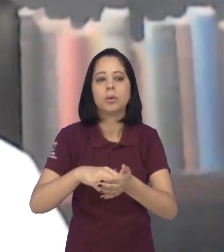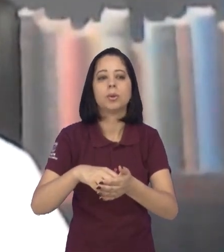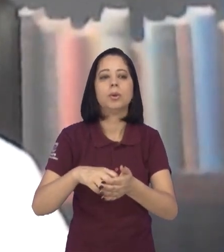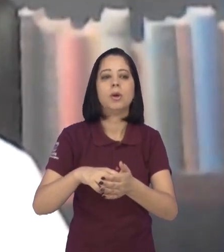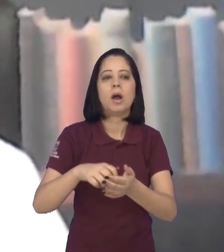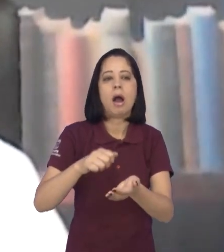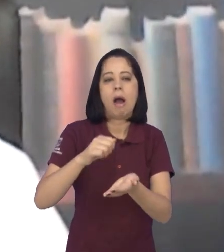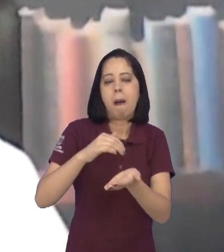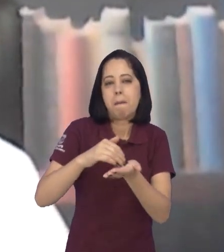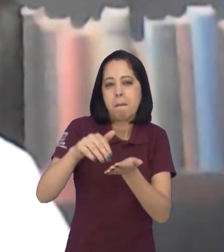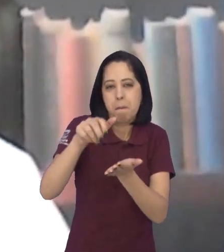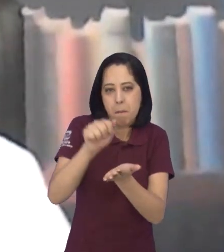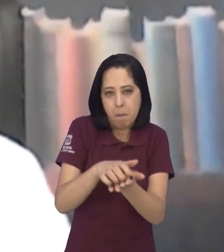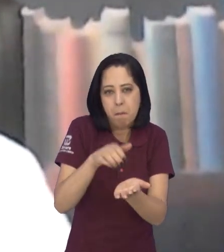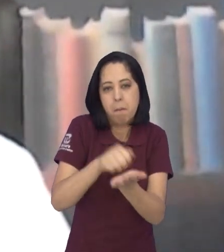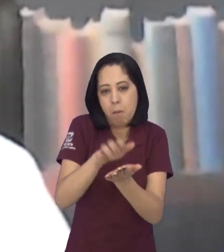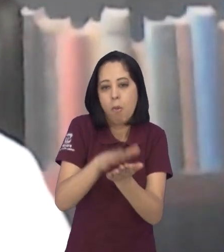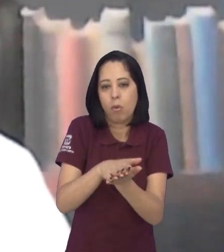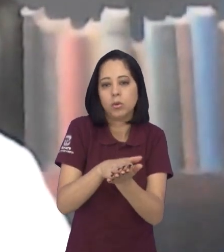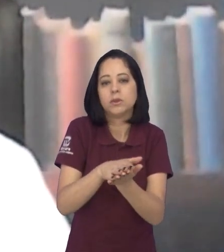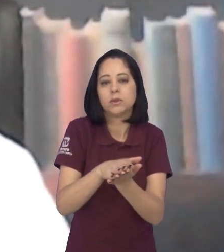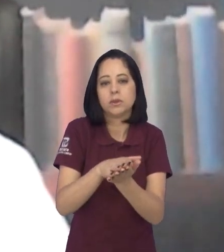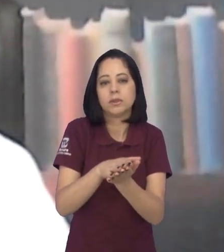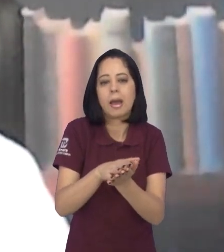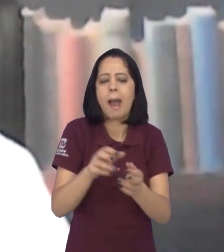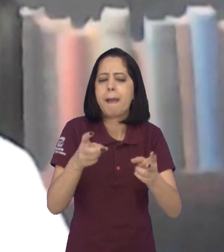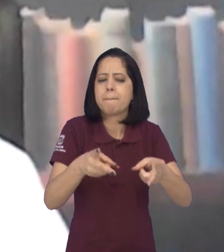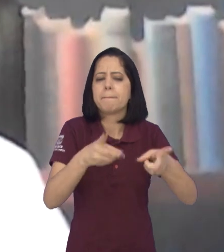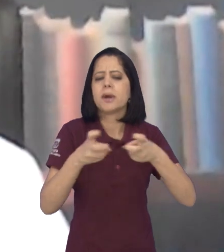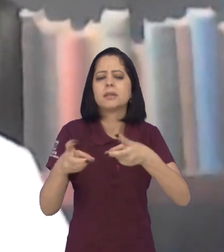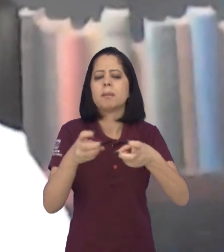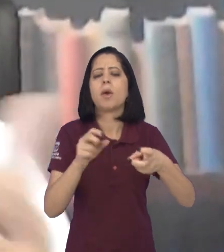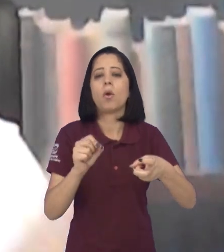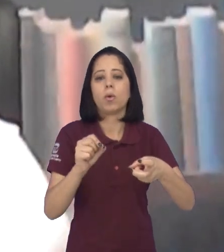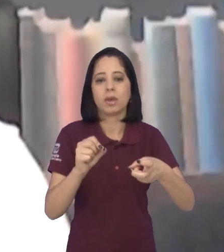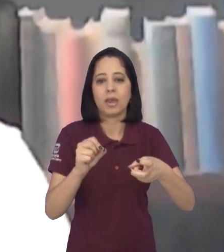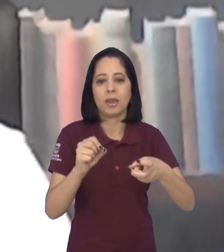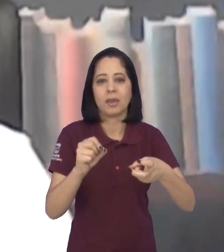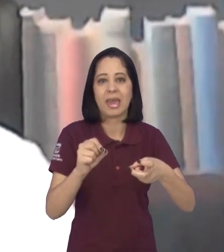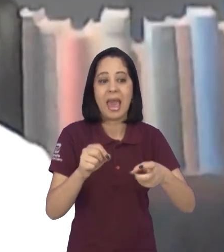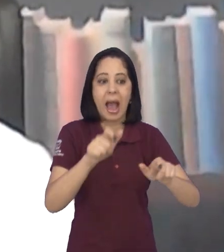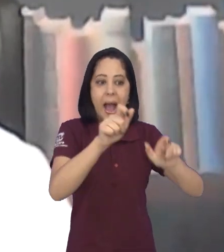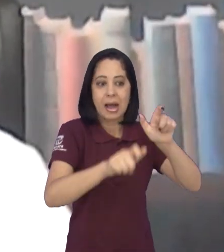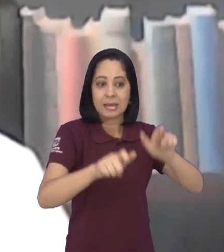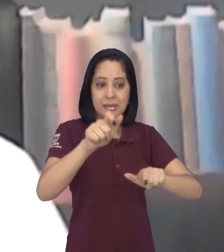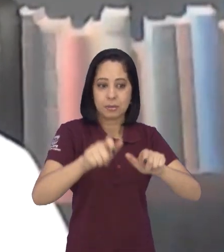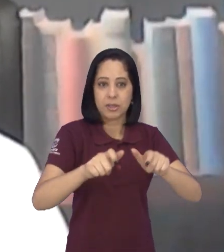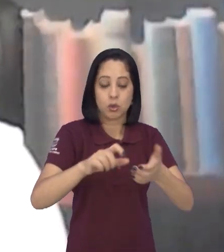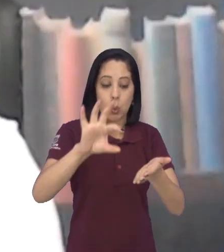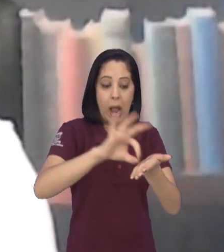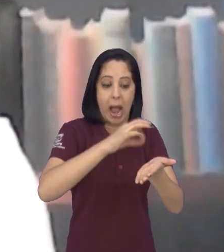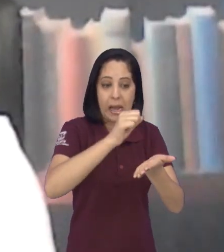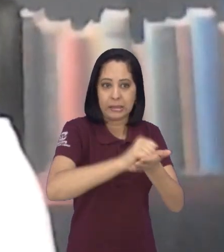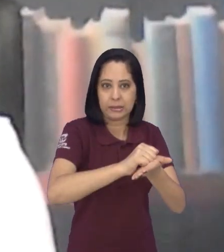TikTok, se verificou que, quando os usuários se cadastraram naquela plataforma